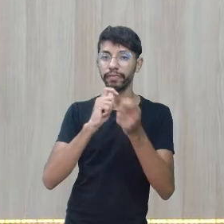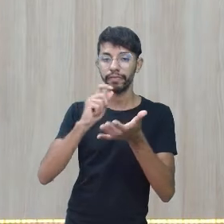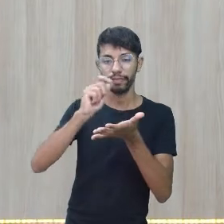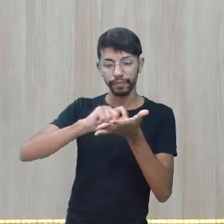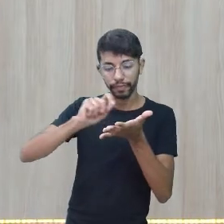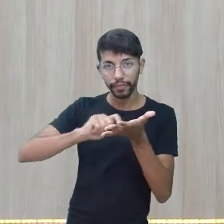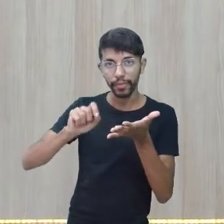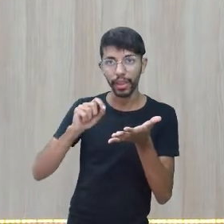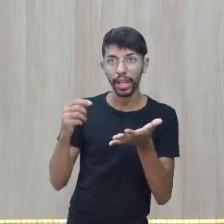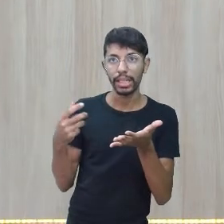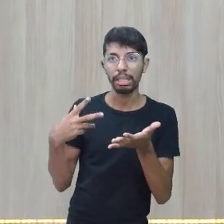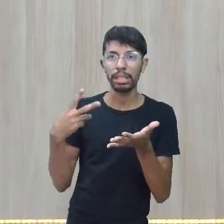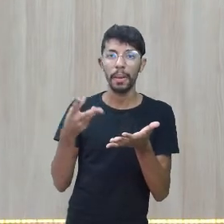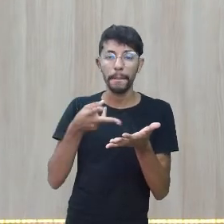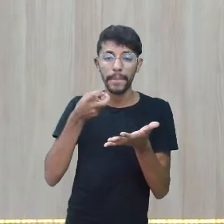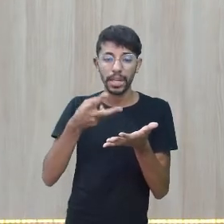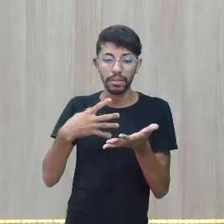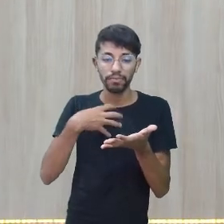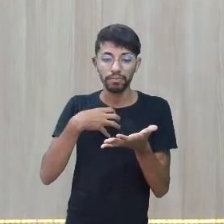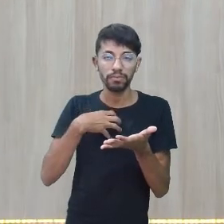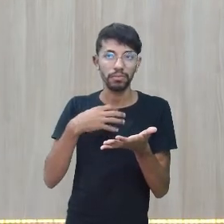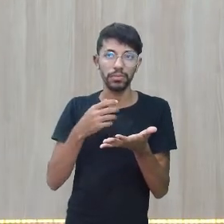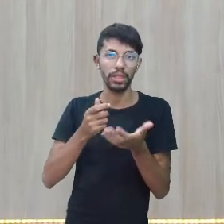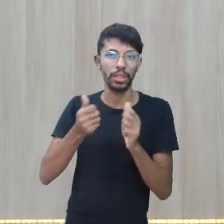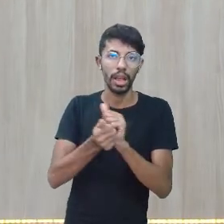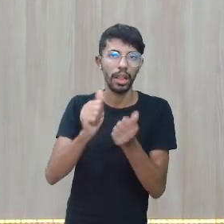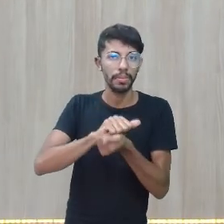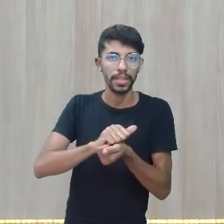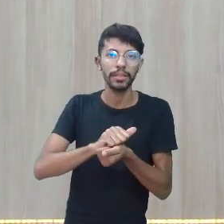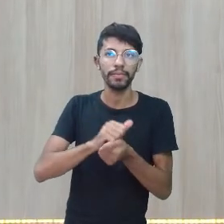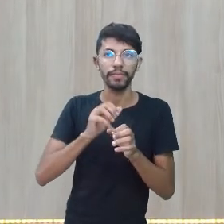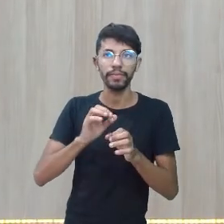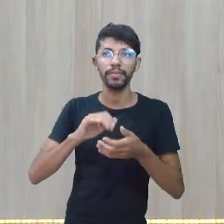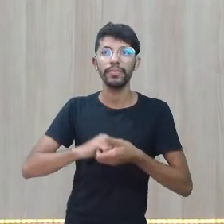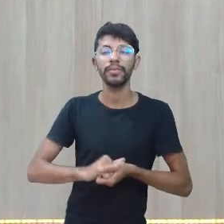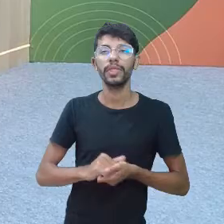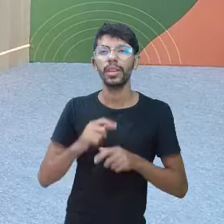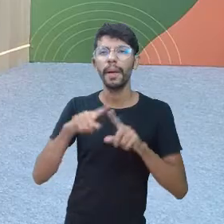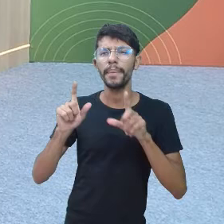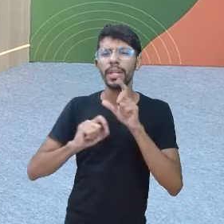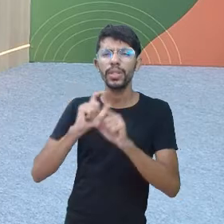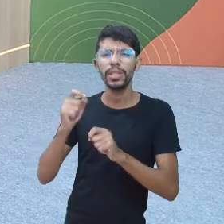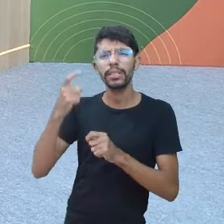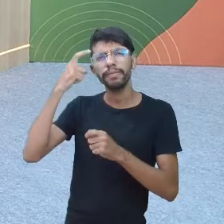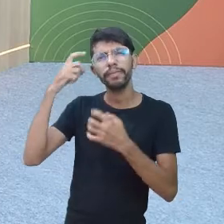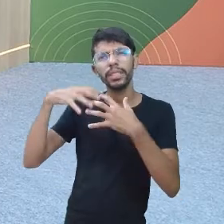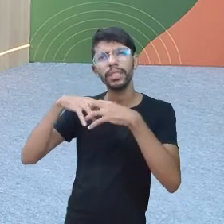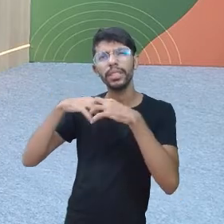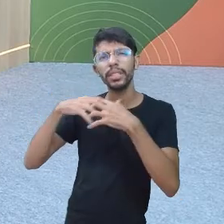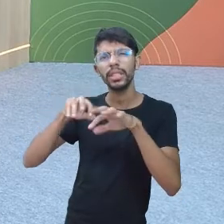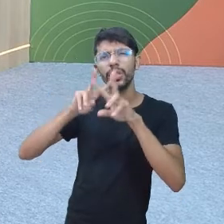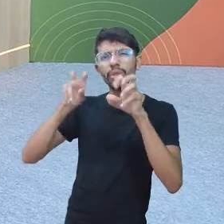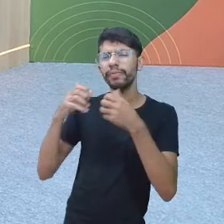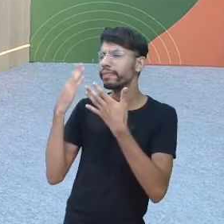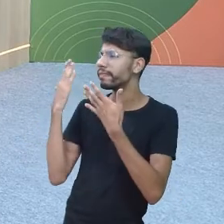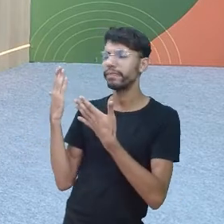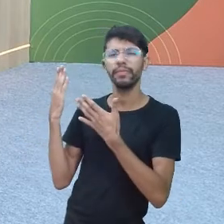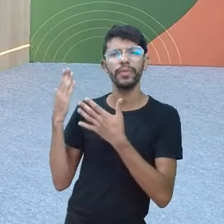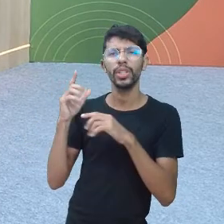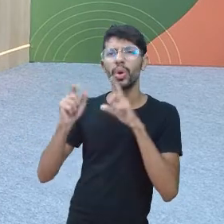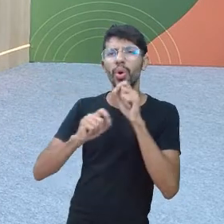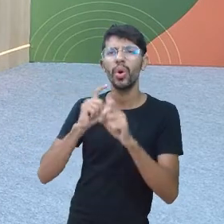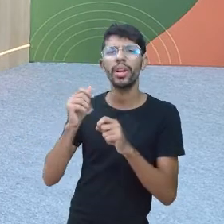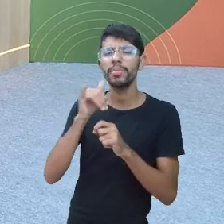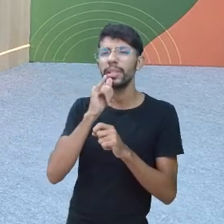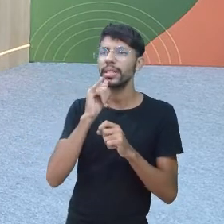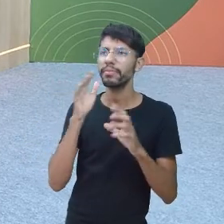transcrita, fazer essa adaptação, esse jogo, tá certo? Então, mas o que é que ela está pensando sobre isso? O que é que a Clarice infere